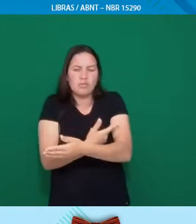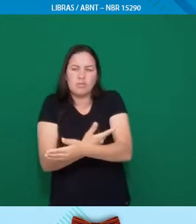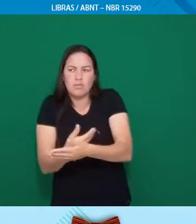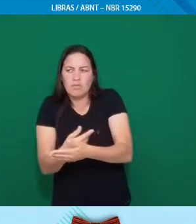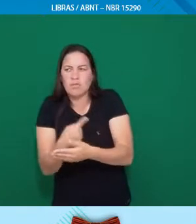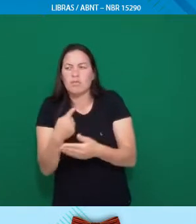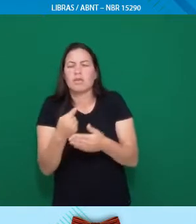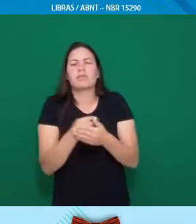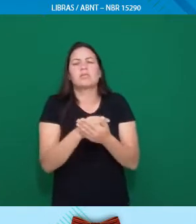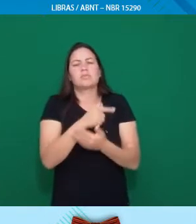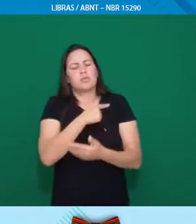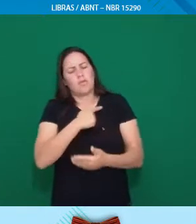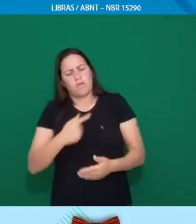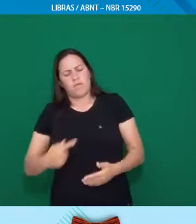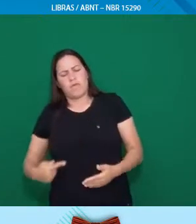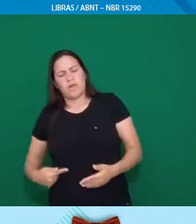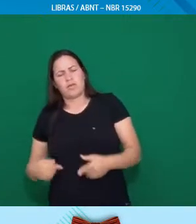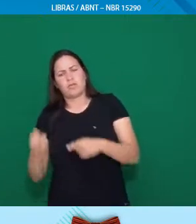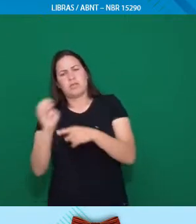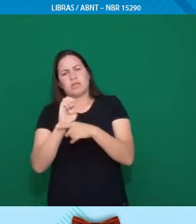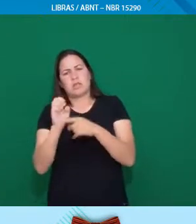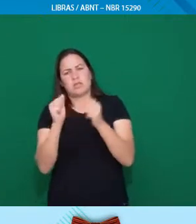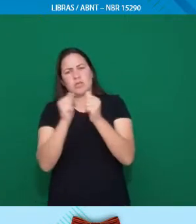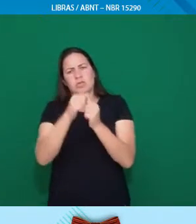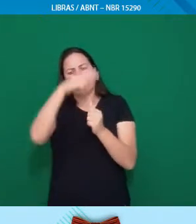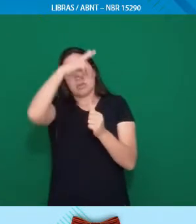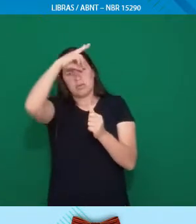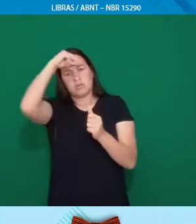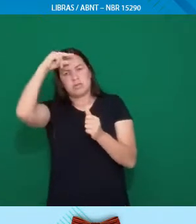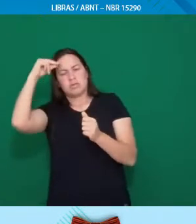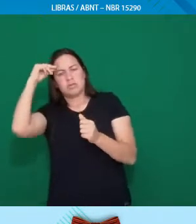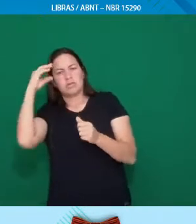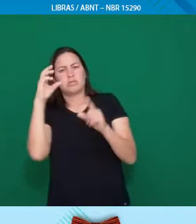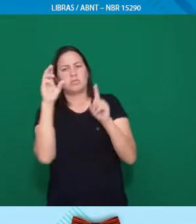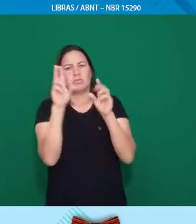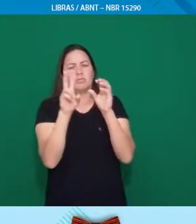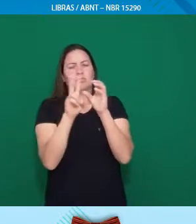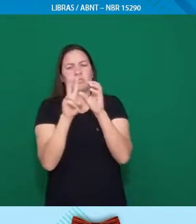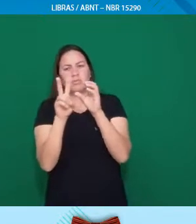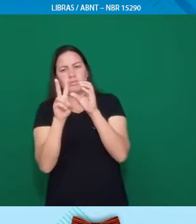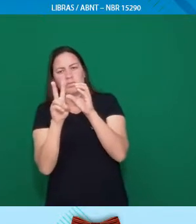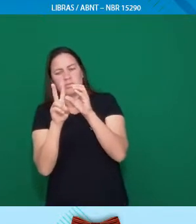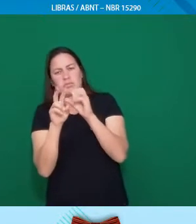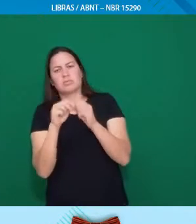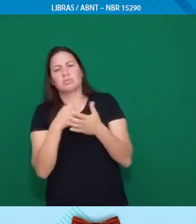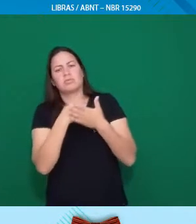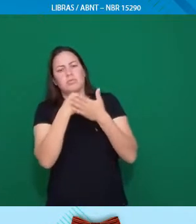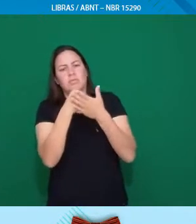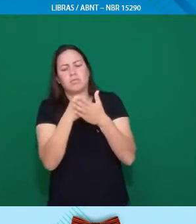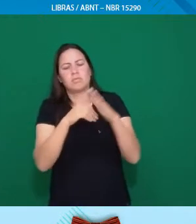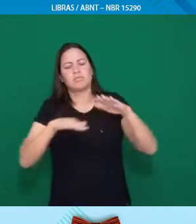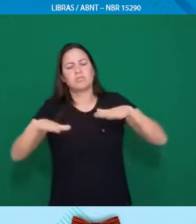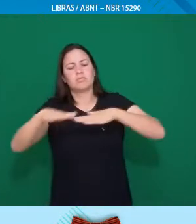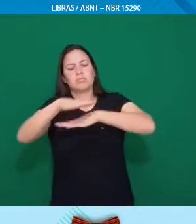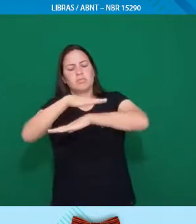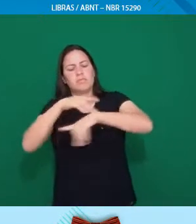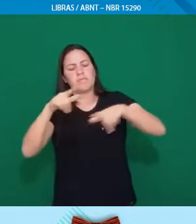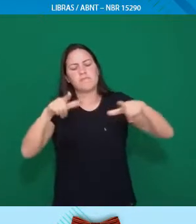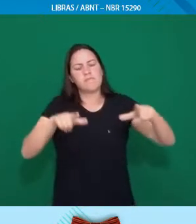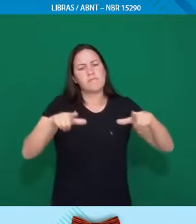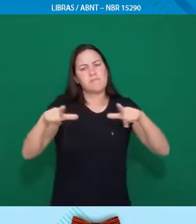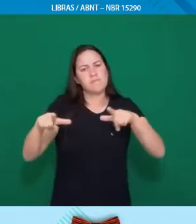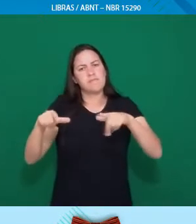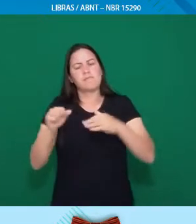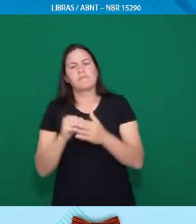investimento do Governo do Estado juntamente com a Prefeitura Municipal a copercampos é o qual vai montar esse